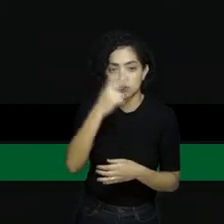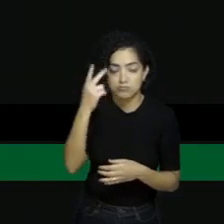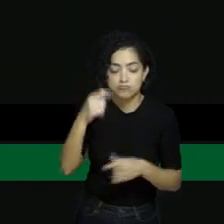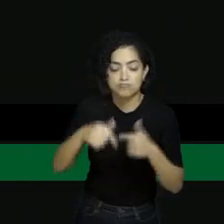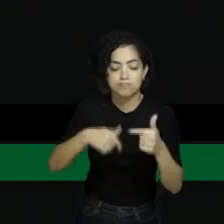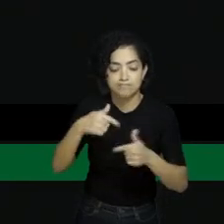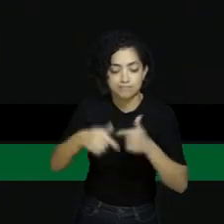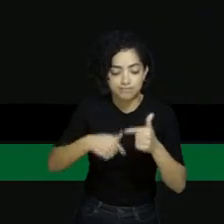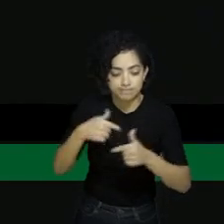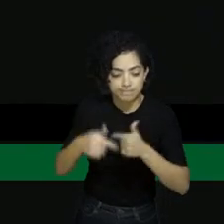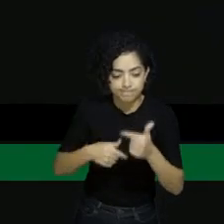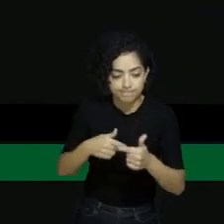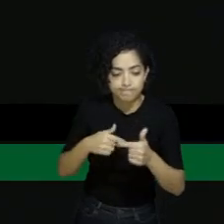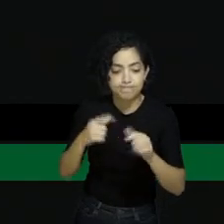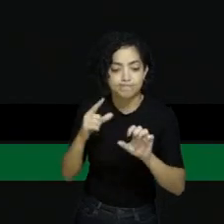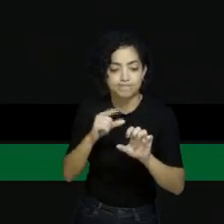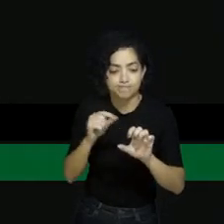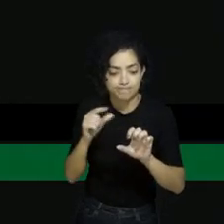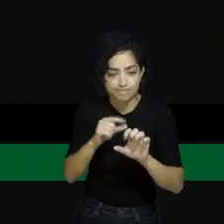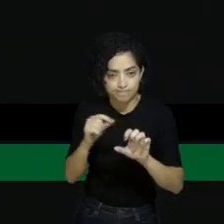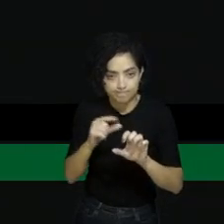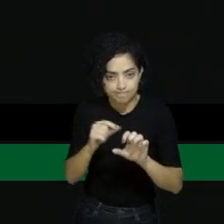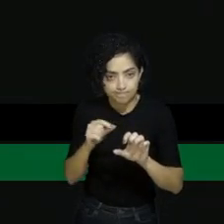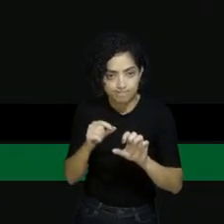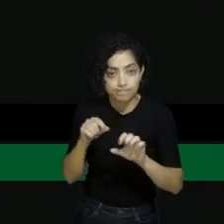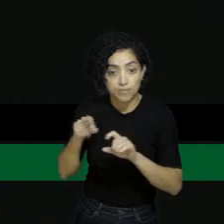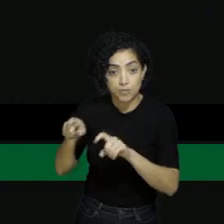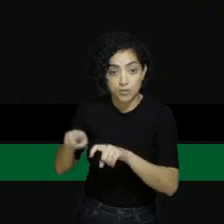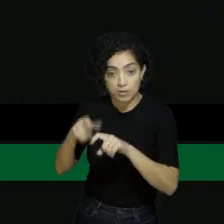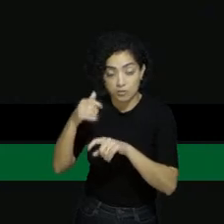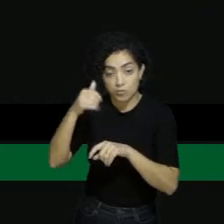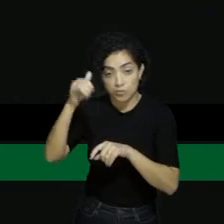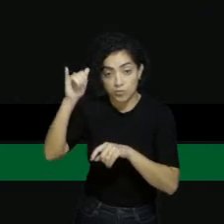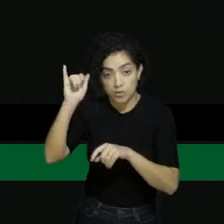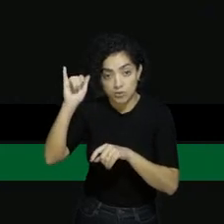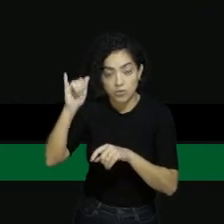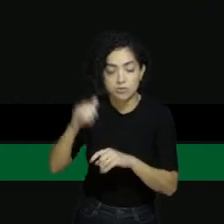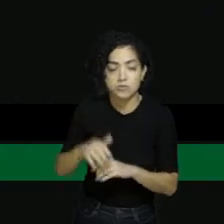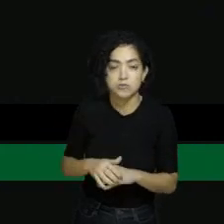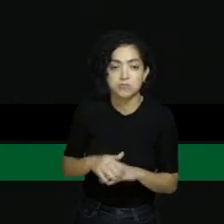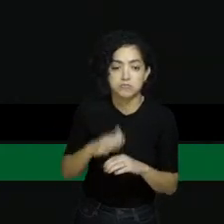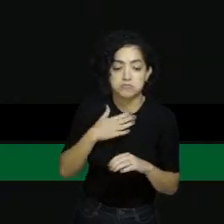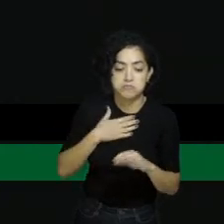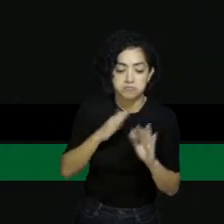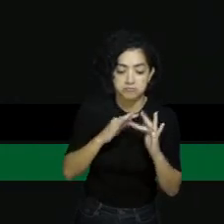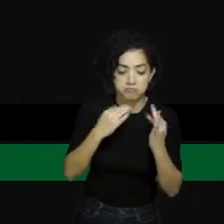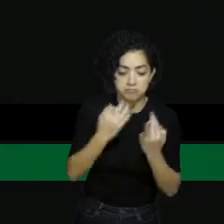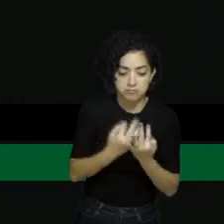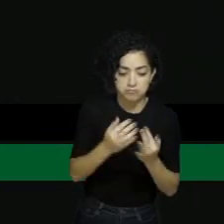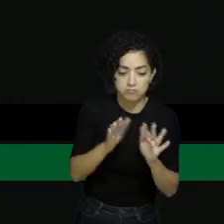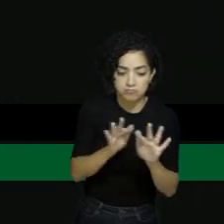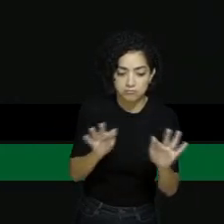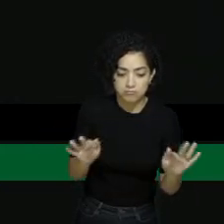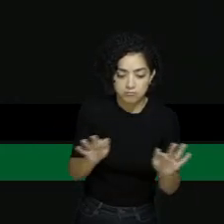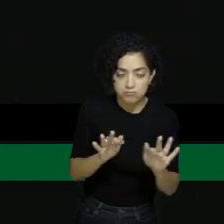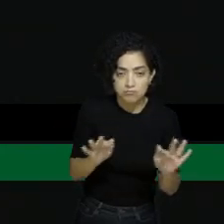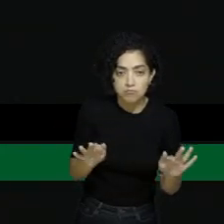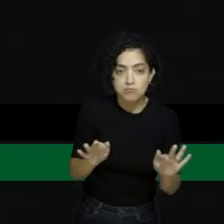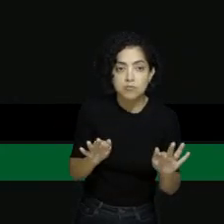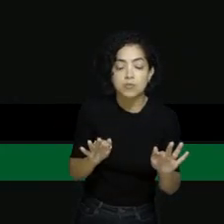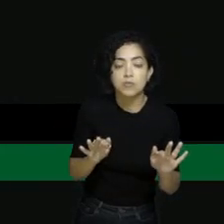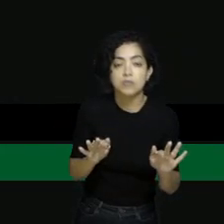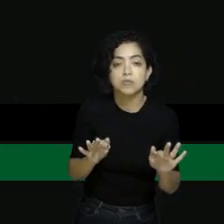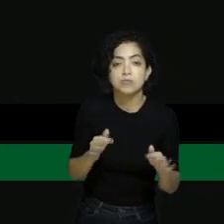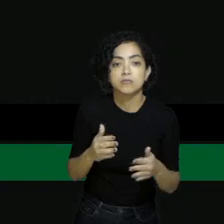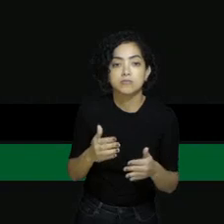o empreendedor do agronegócio. Venho de uma família simples, uma família de colonos.